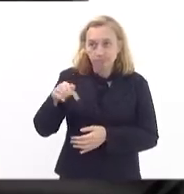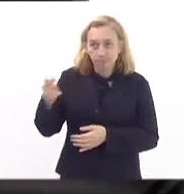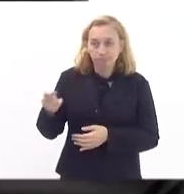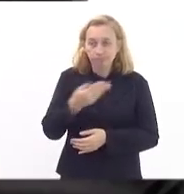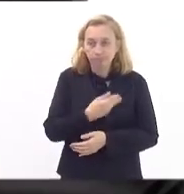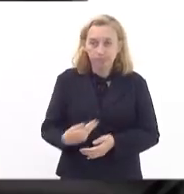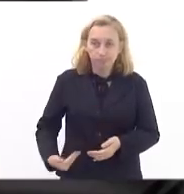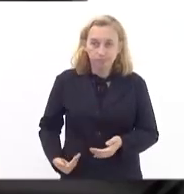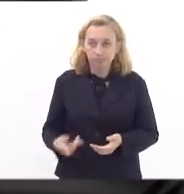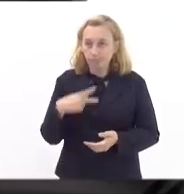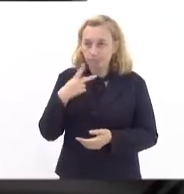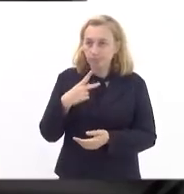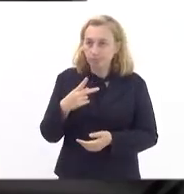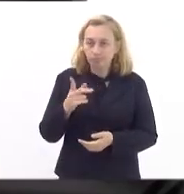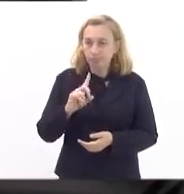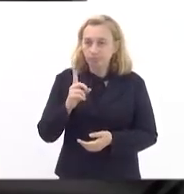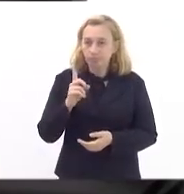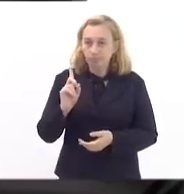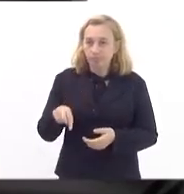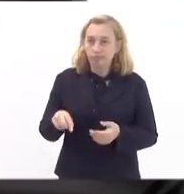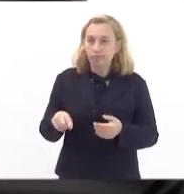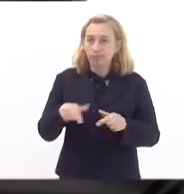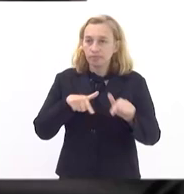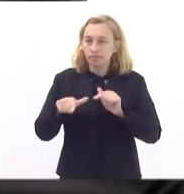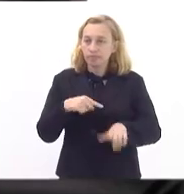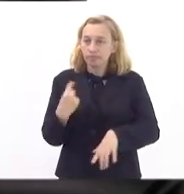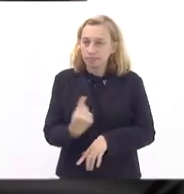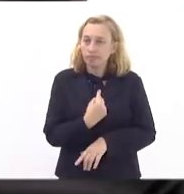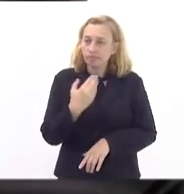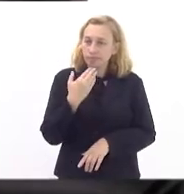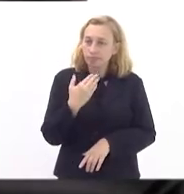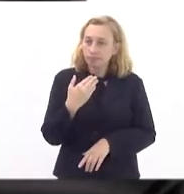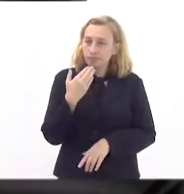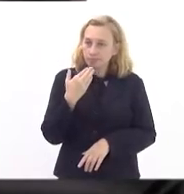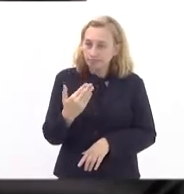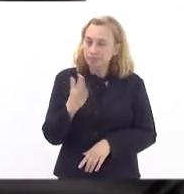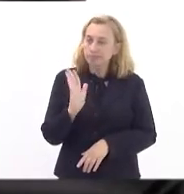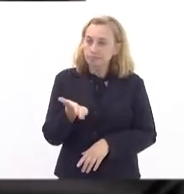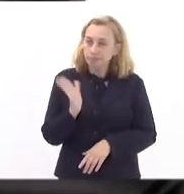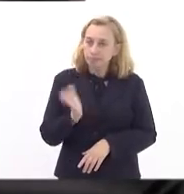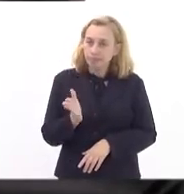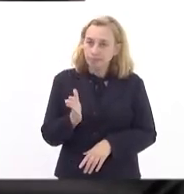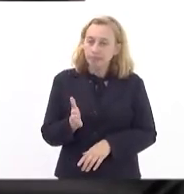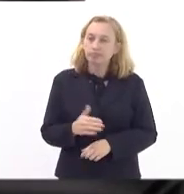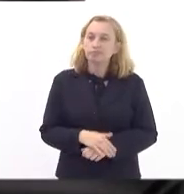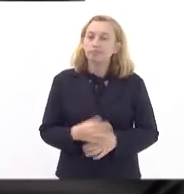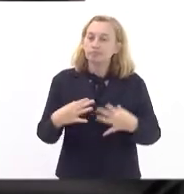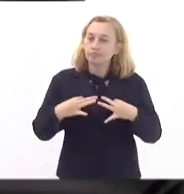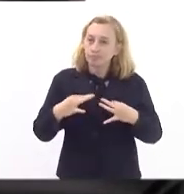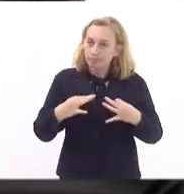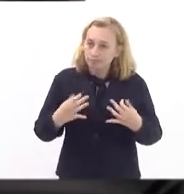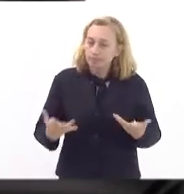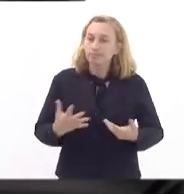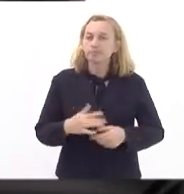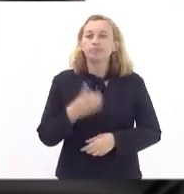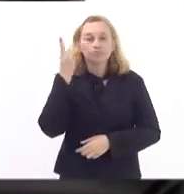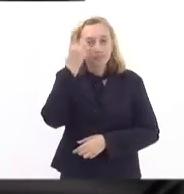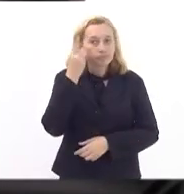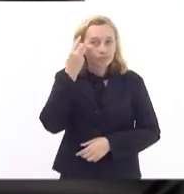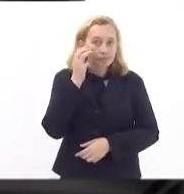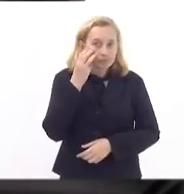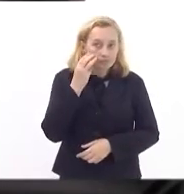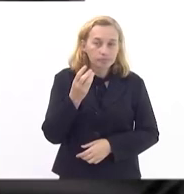governador dizer que não é a nossa atribuição eu queria sugerir que a gente já deixasse me colocar à disposição para isso Deputado